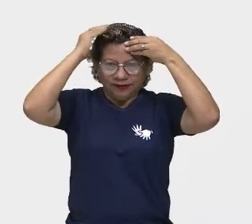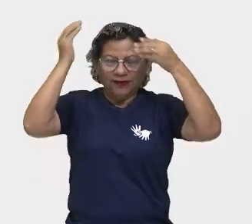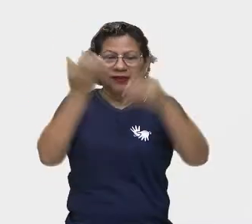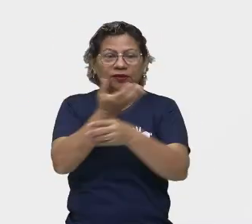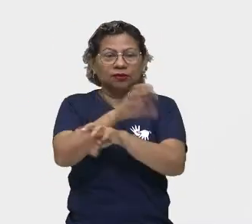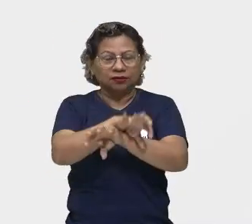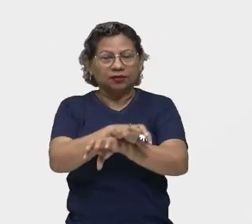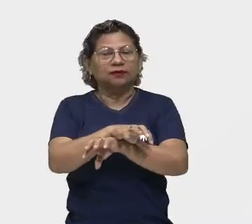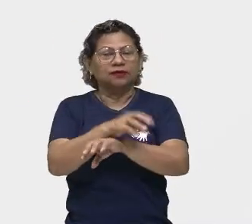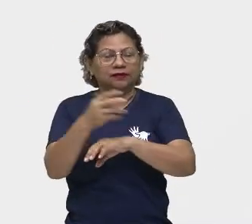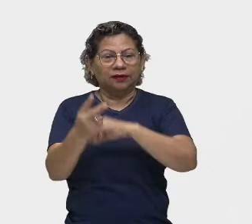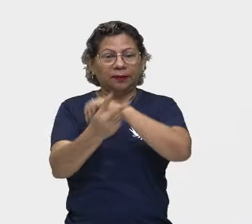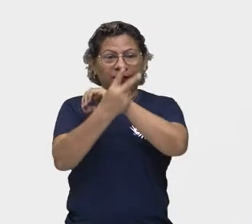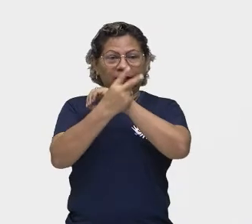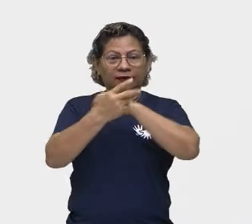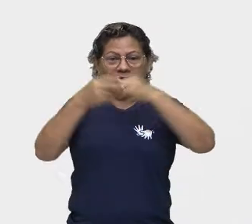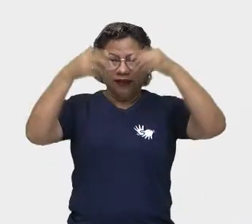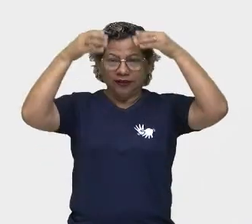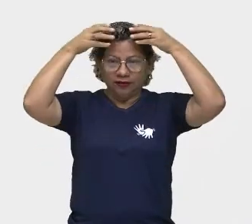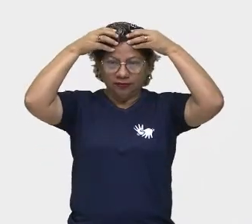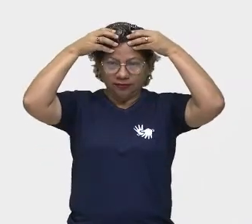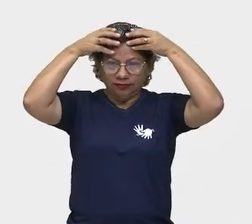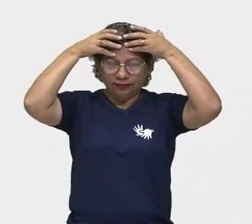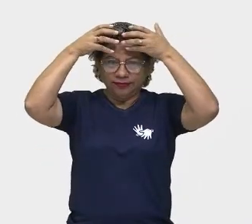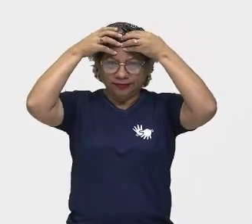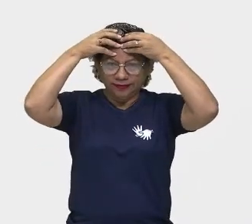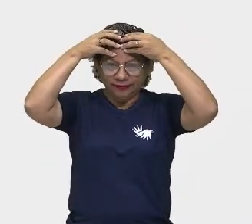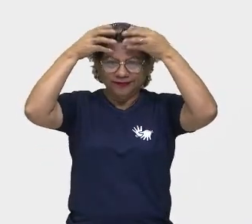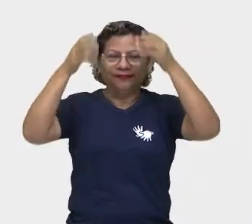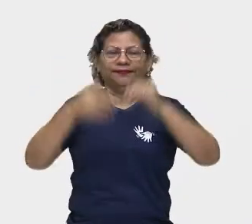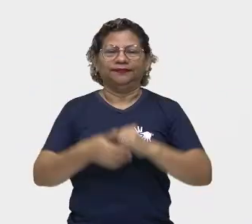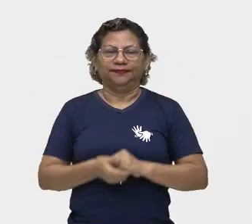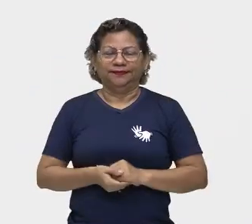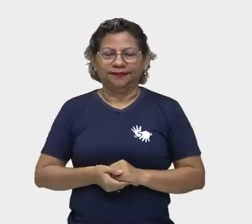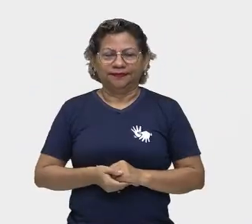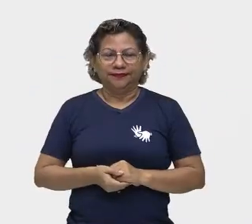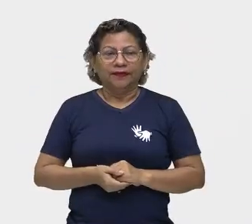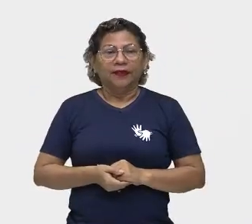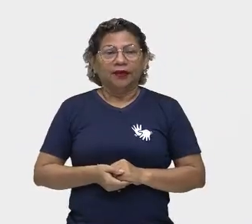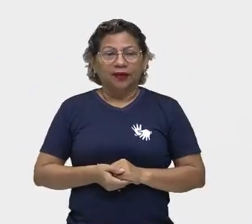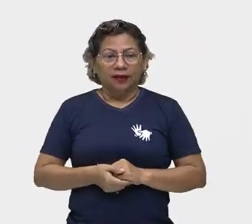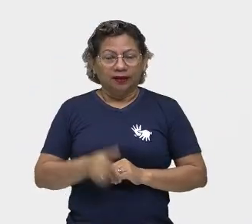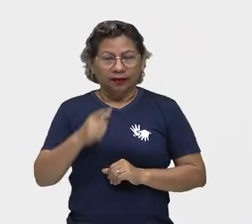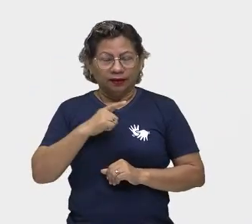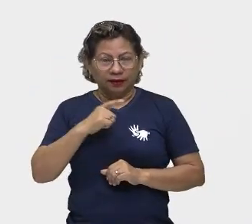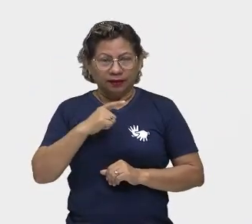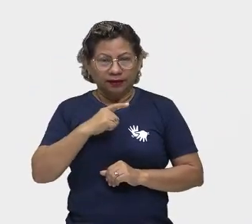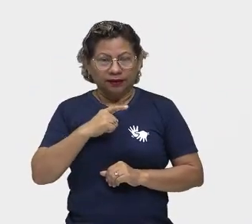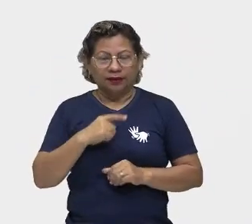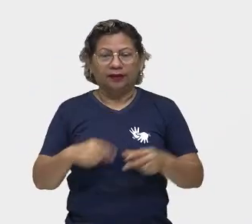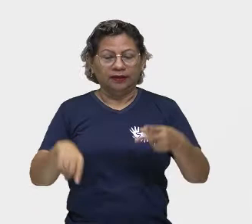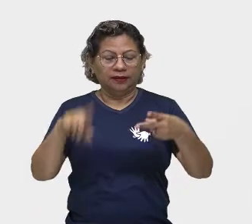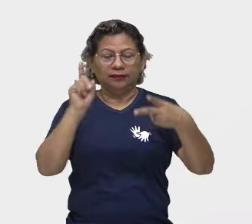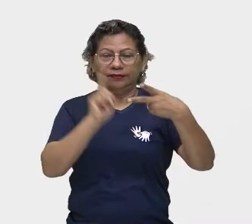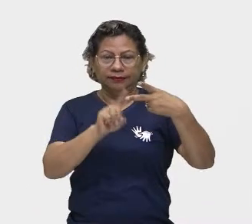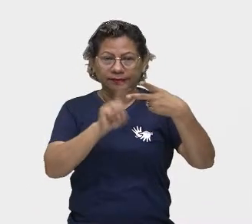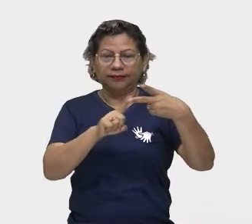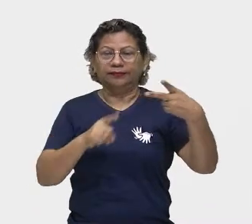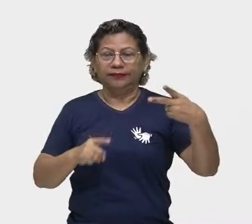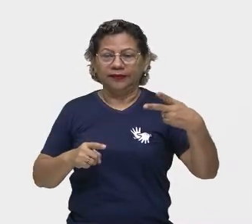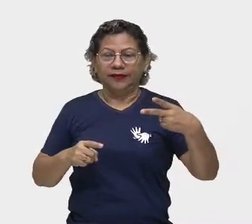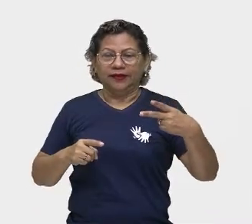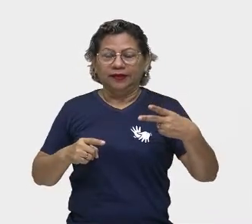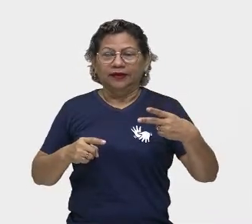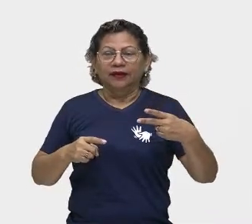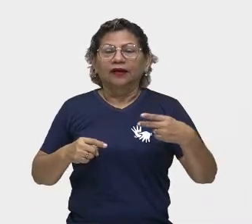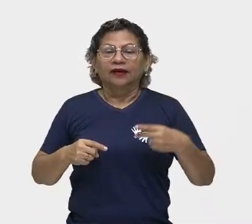ele vai proteger ali ó esses órgãos que são vitais bem ao centro gente tem a imagem que representa o pulmão